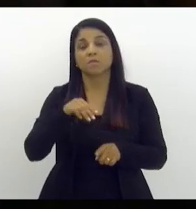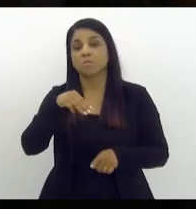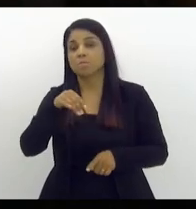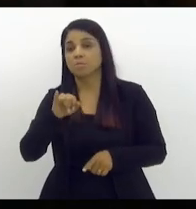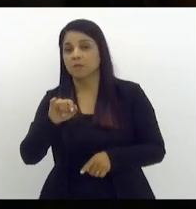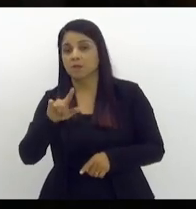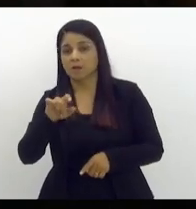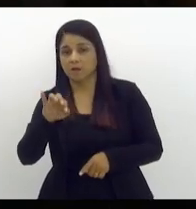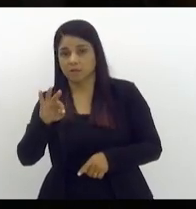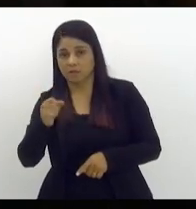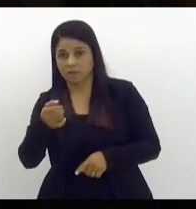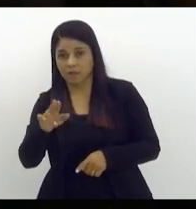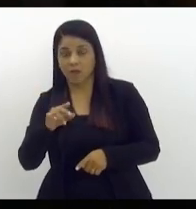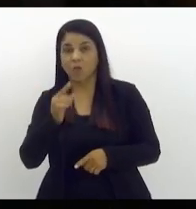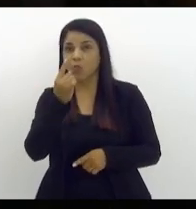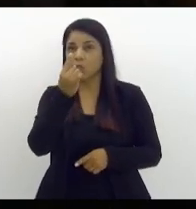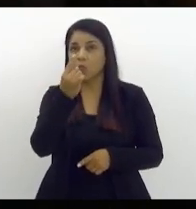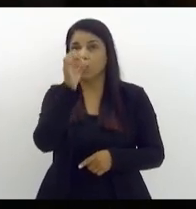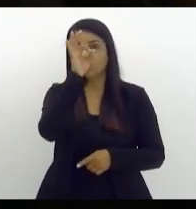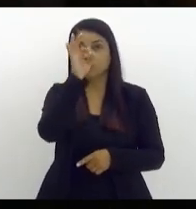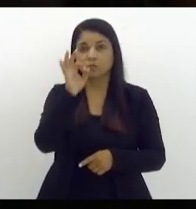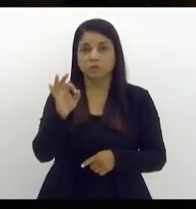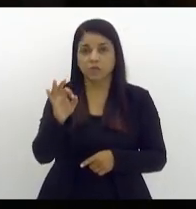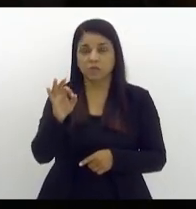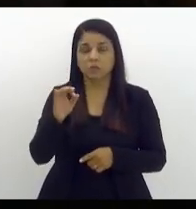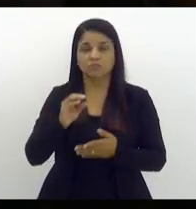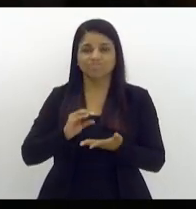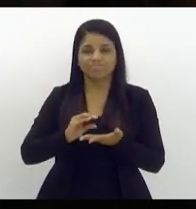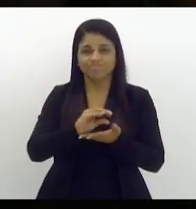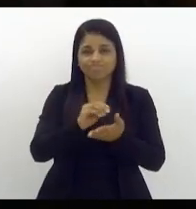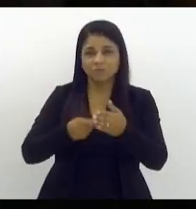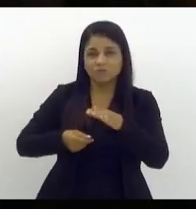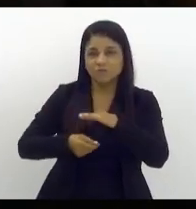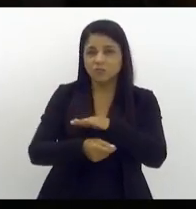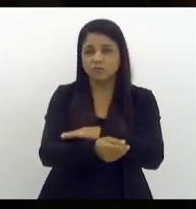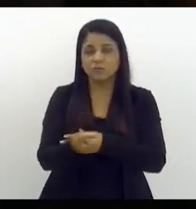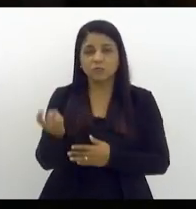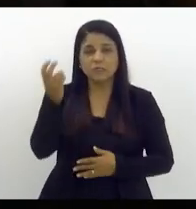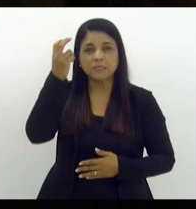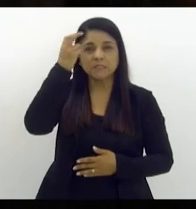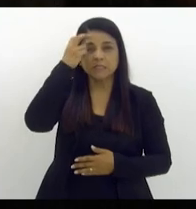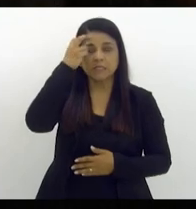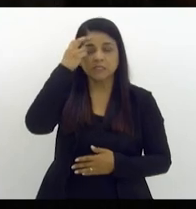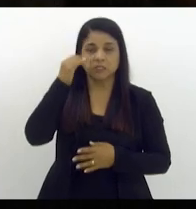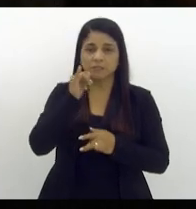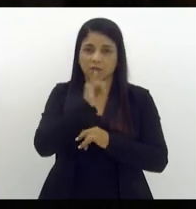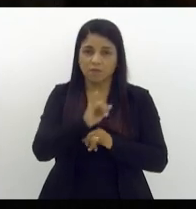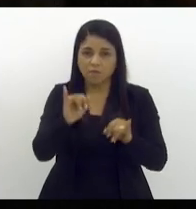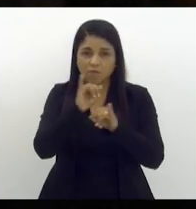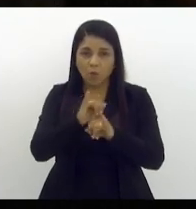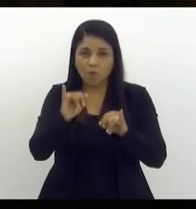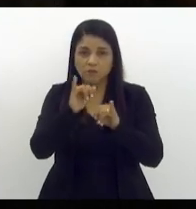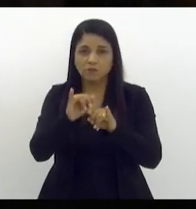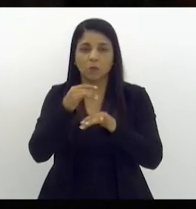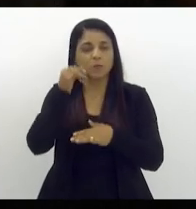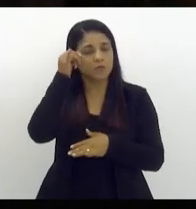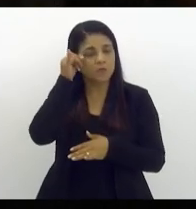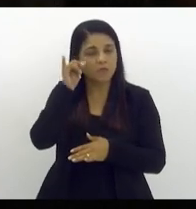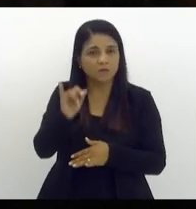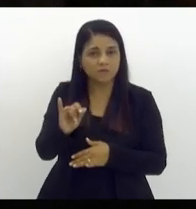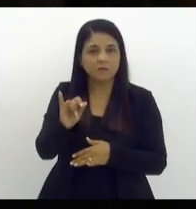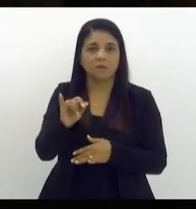1% o investimento em inteligência, em informação, em prevenção. Esse é um dado que muito